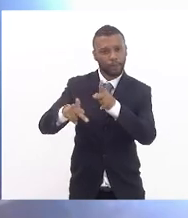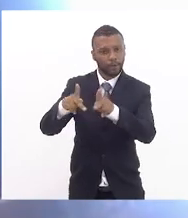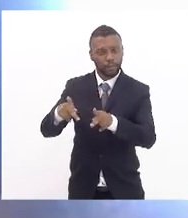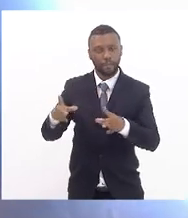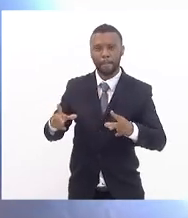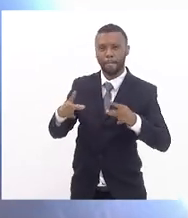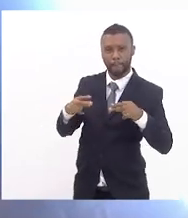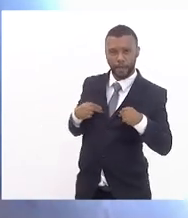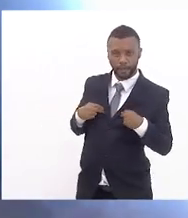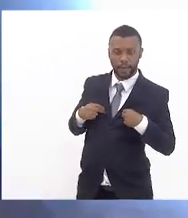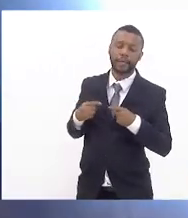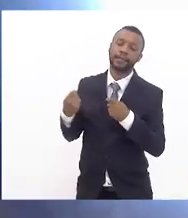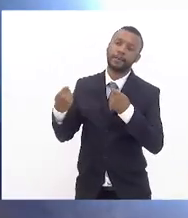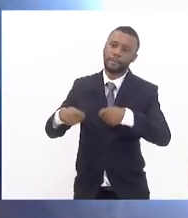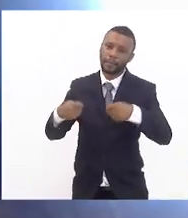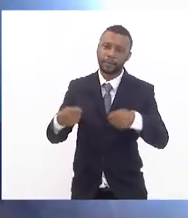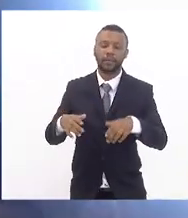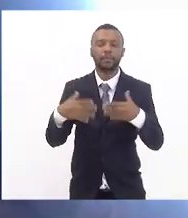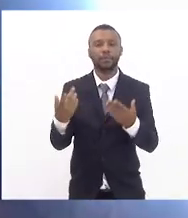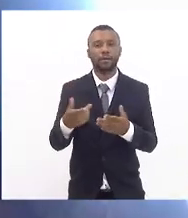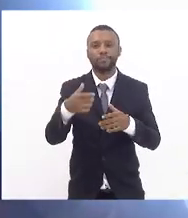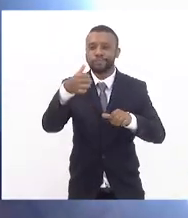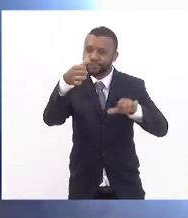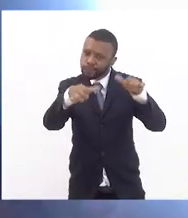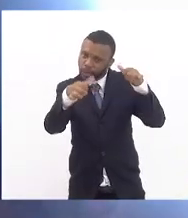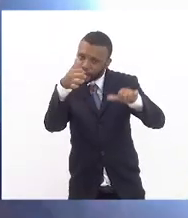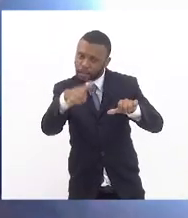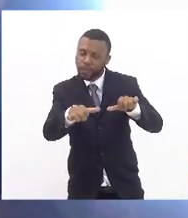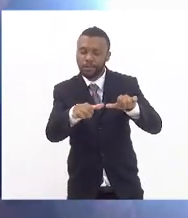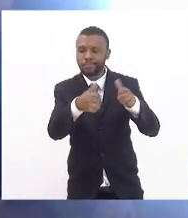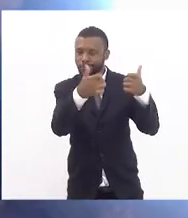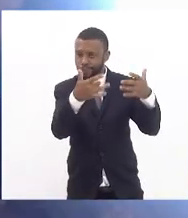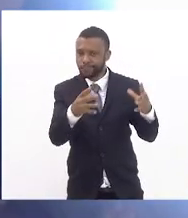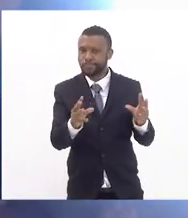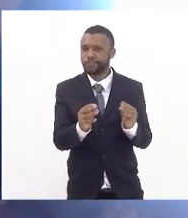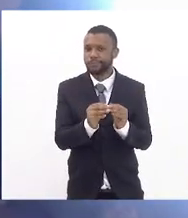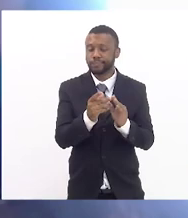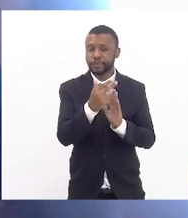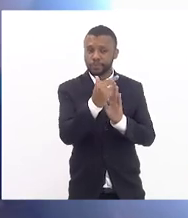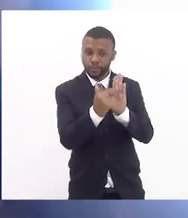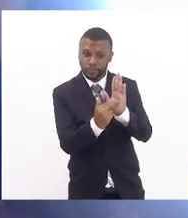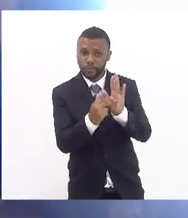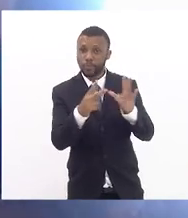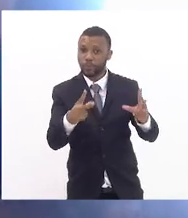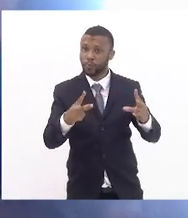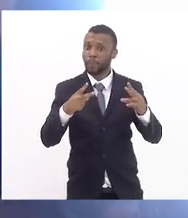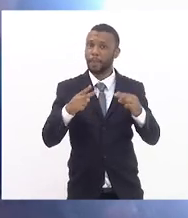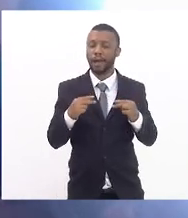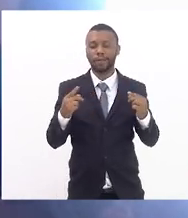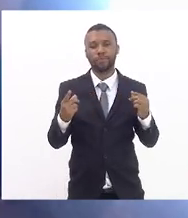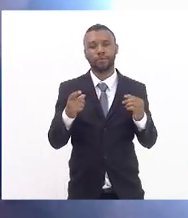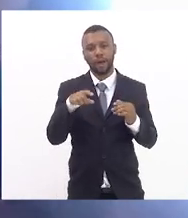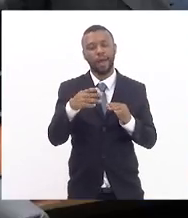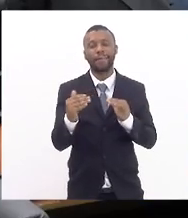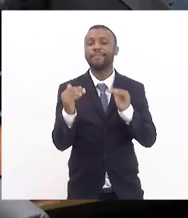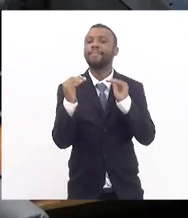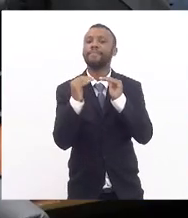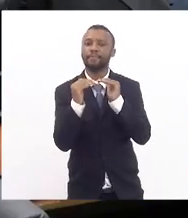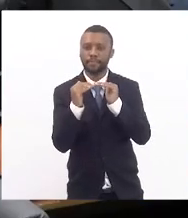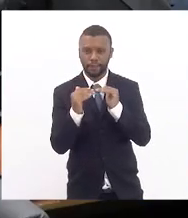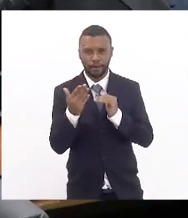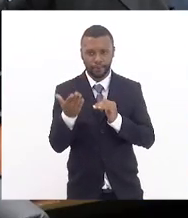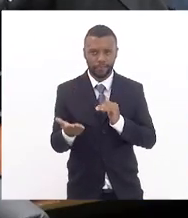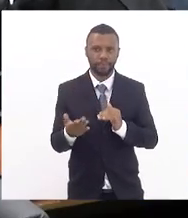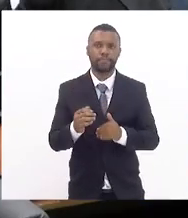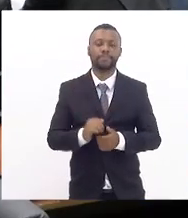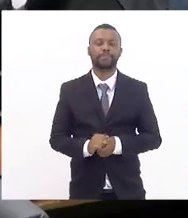Então, o parecer de twist, né, o parecer desta relatora no mérito é favorável.